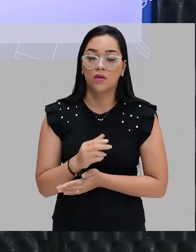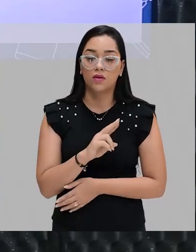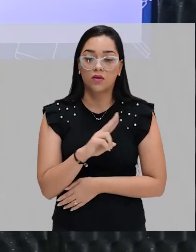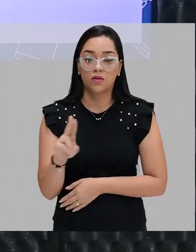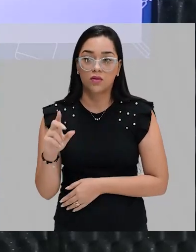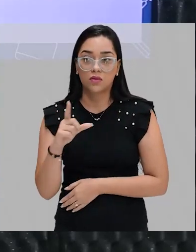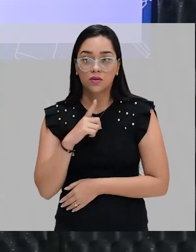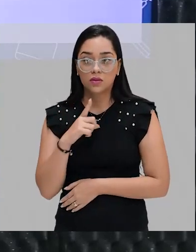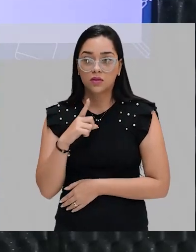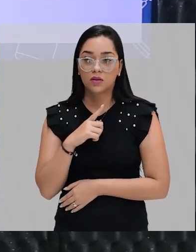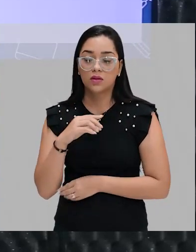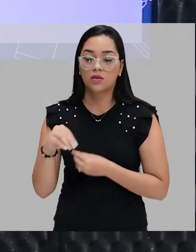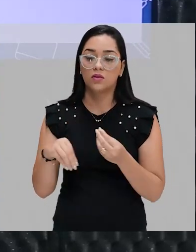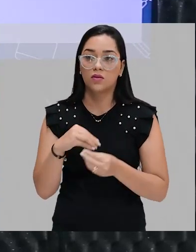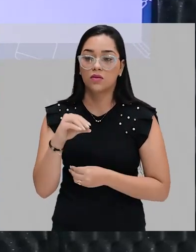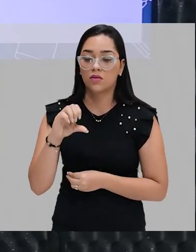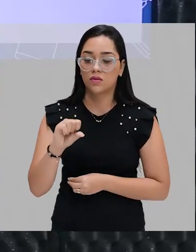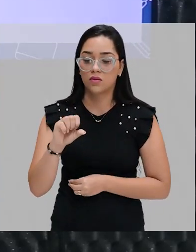ter uma solução